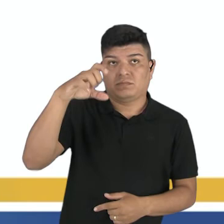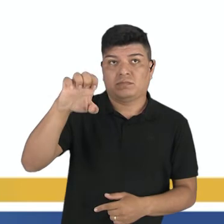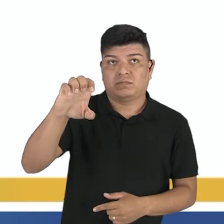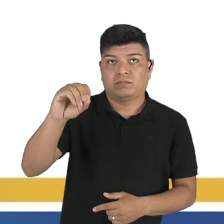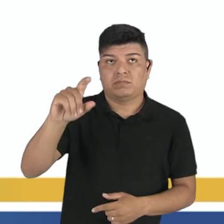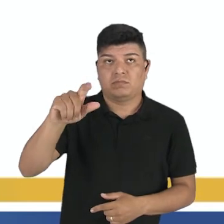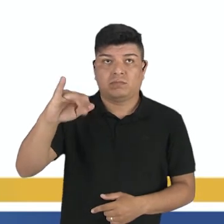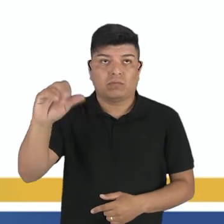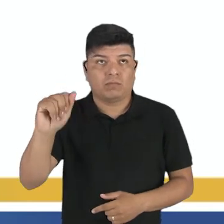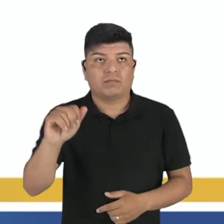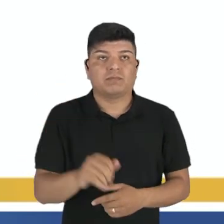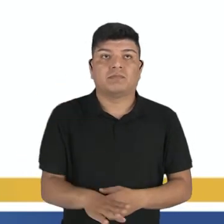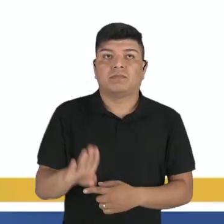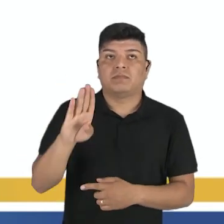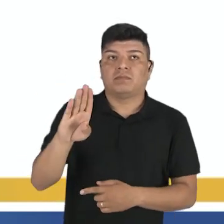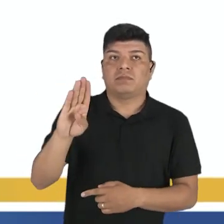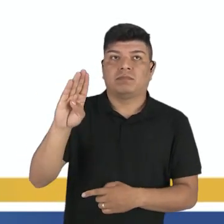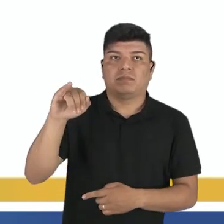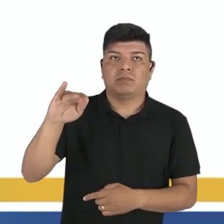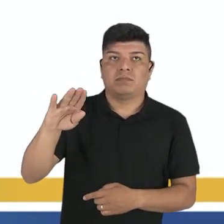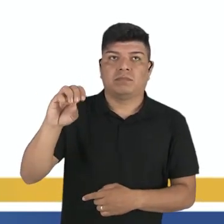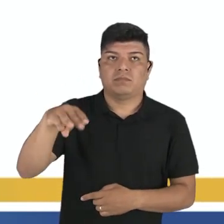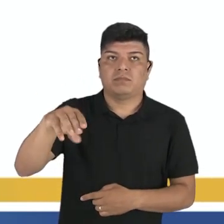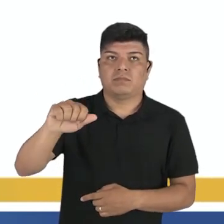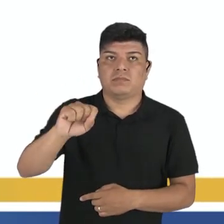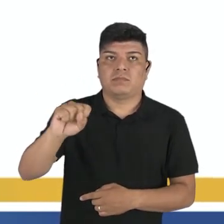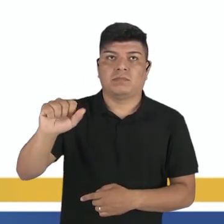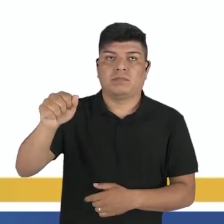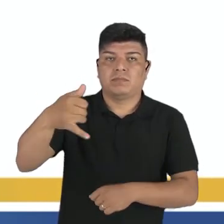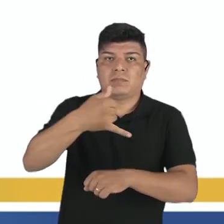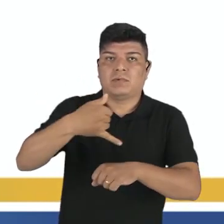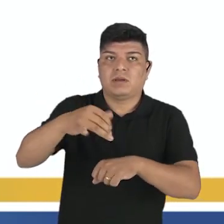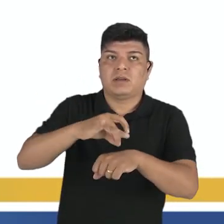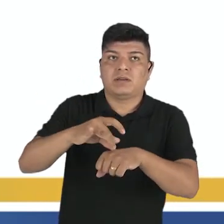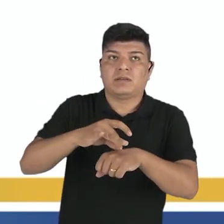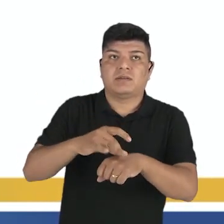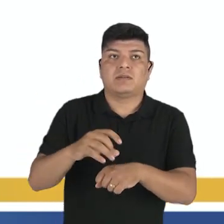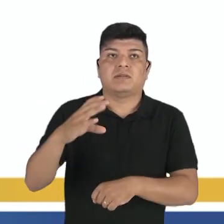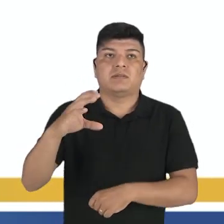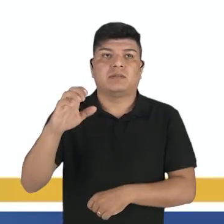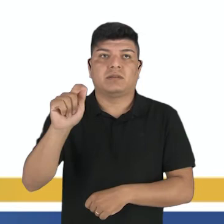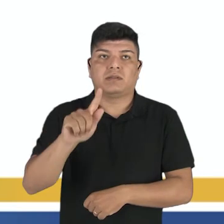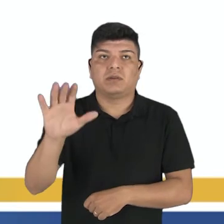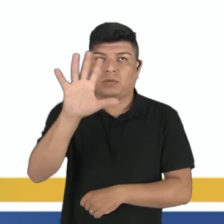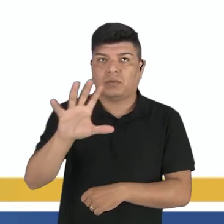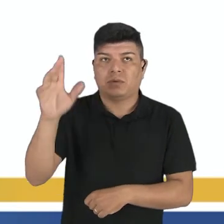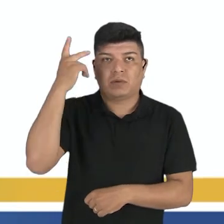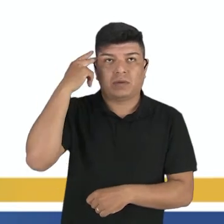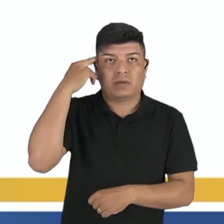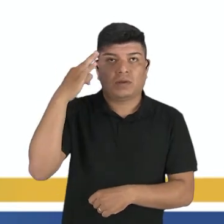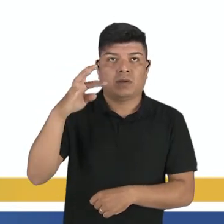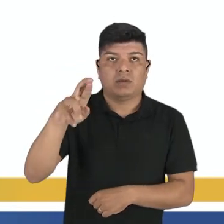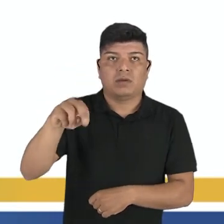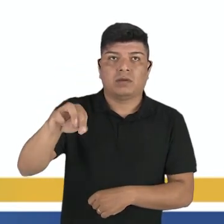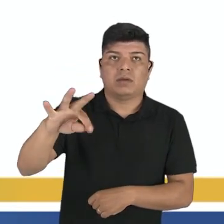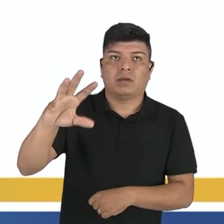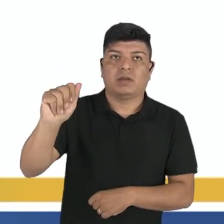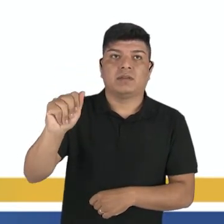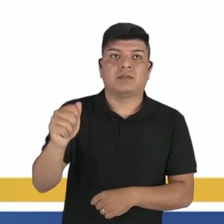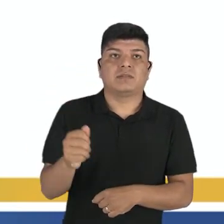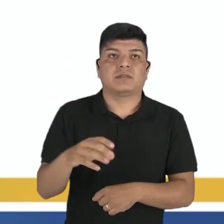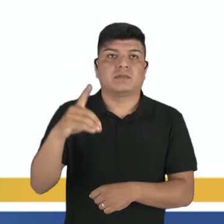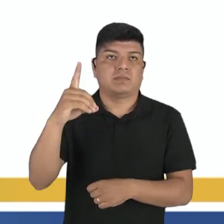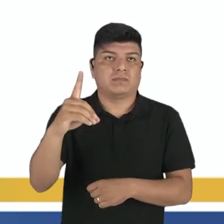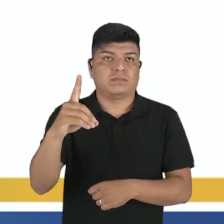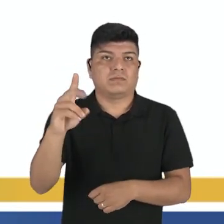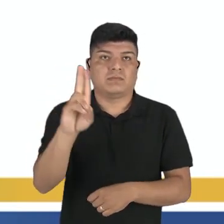e eólica. B, em biomassa e petróleo. C, em gás natural e termoelétrica. D, em usinas